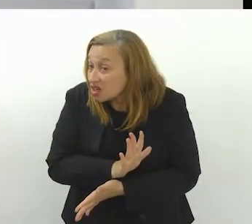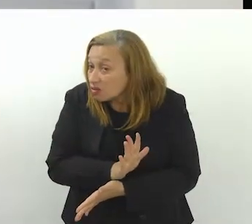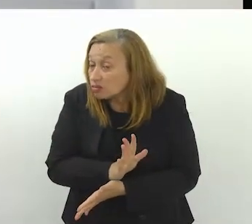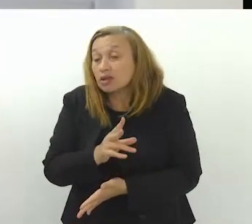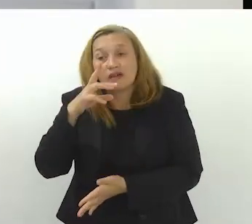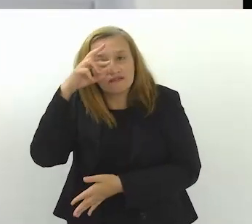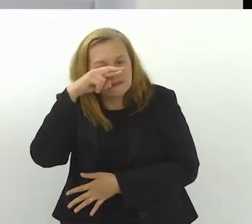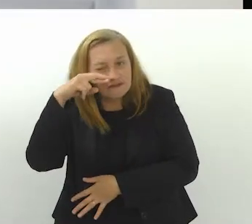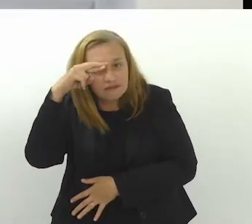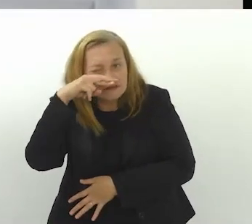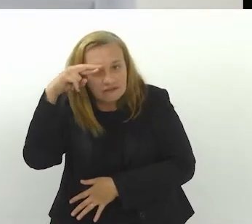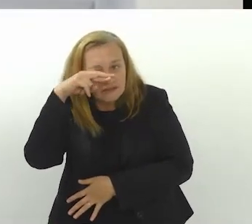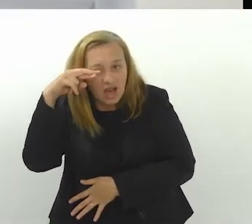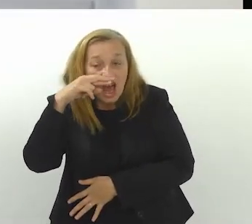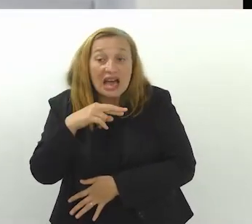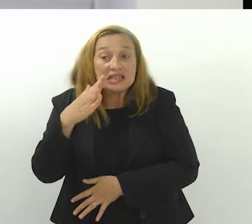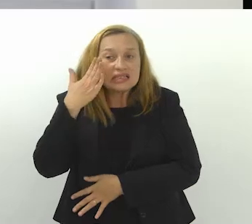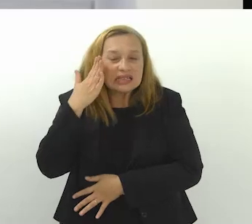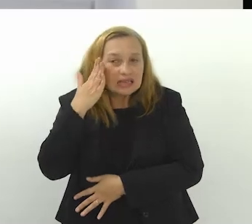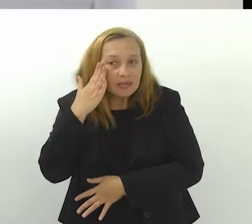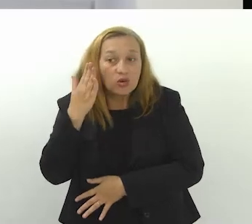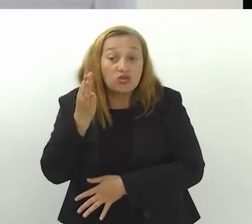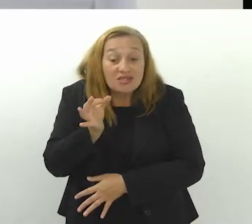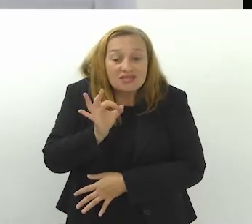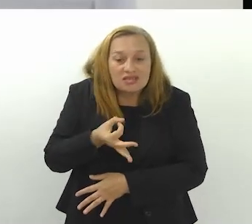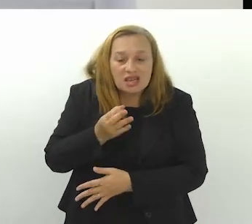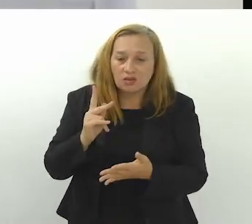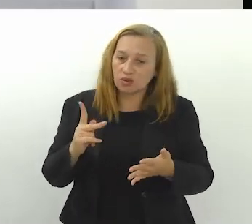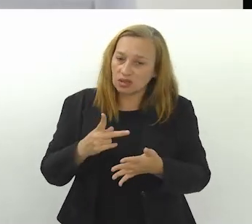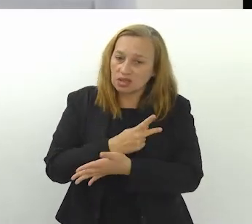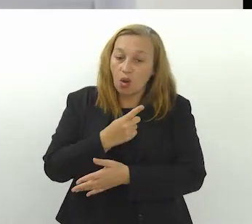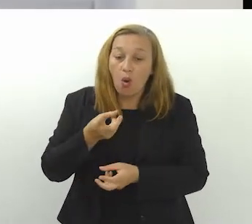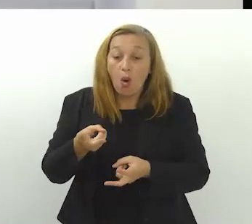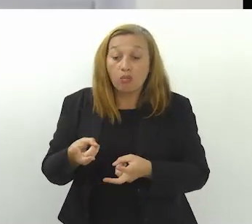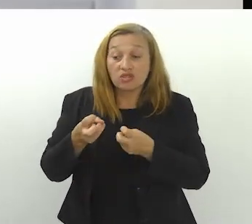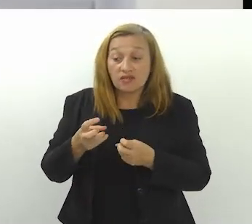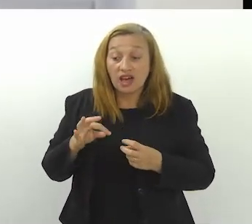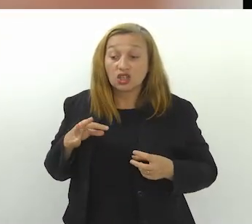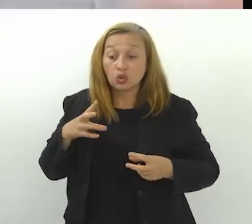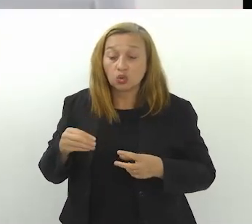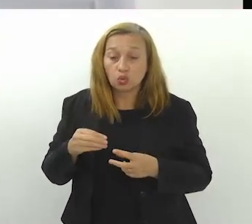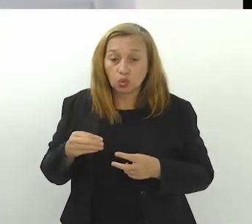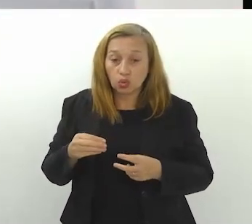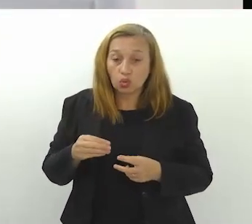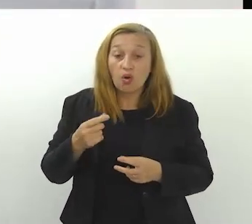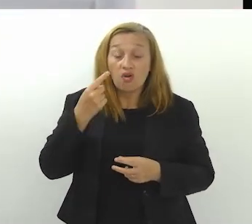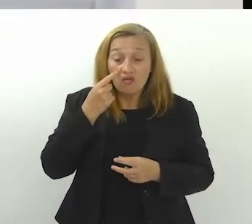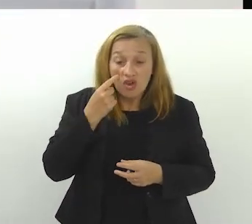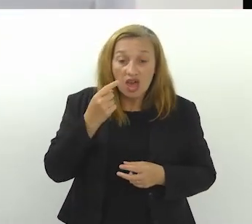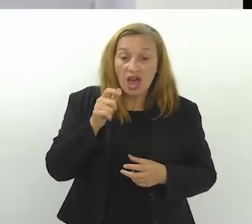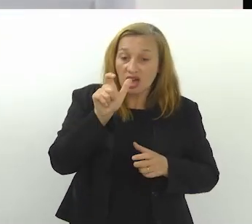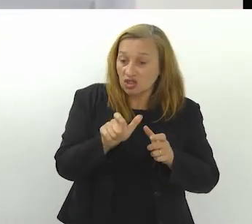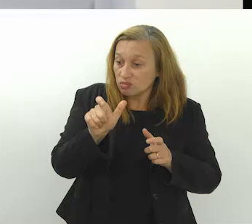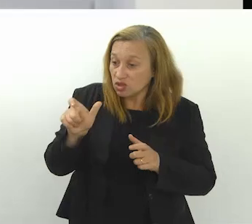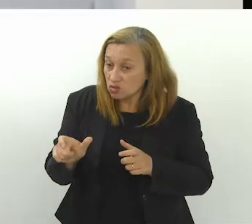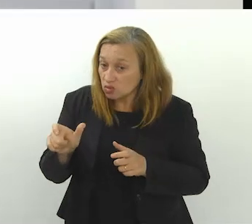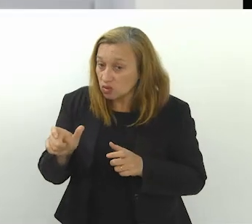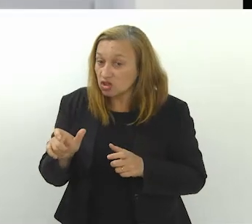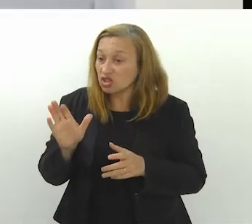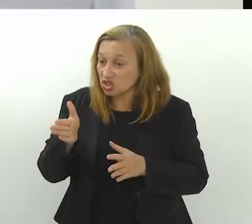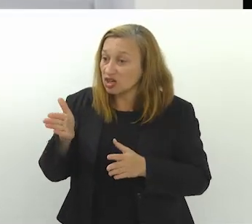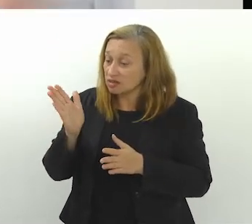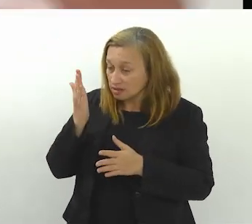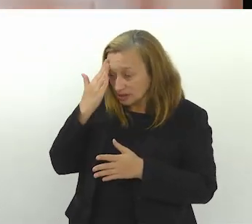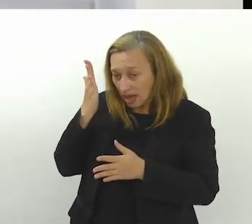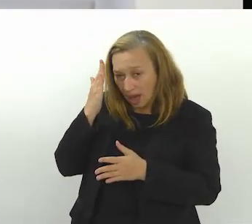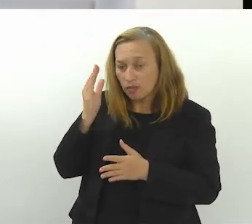né, investigar, saber o que de fato aconteceu, Uhum, identificar essas pessoas, parte delas já foram identificadas, né, uhum,